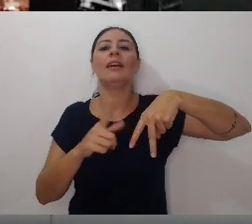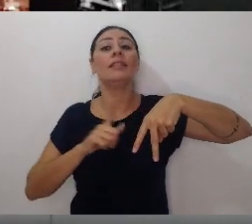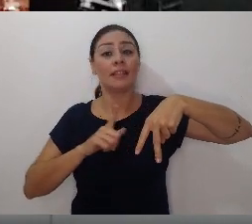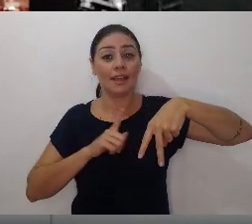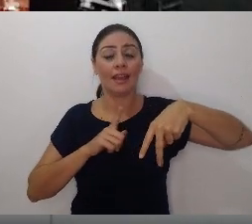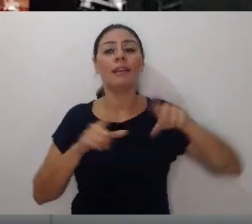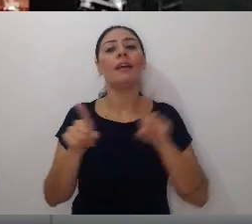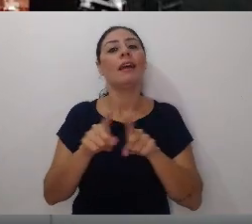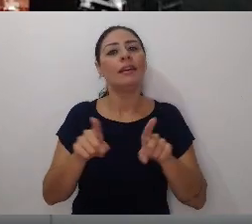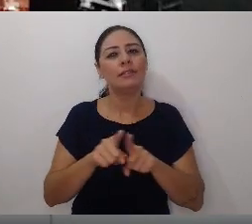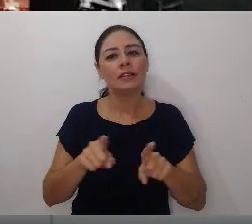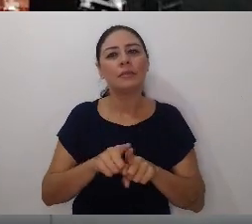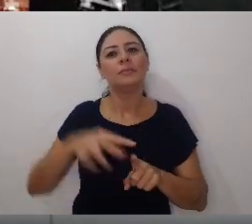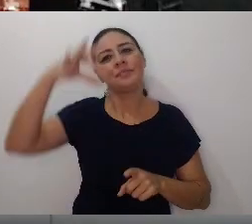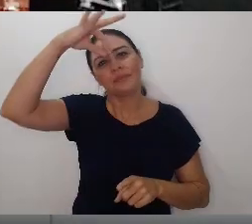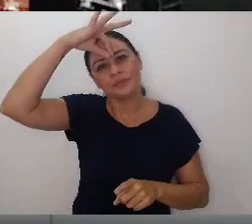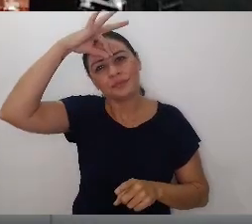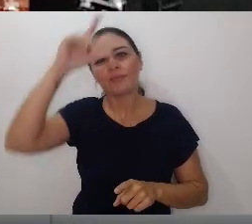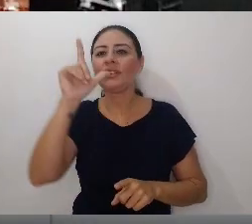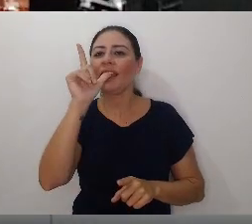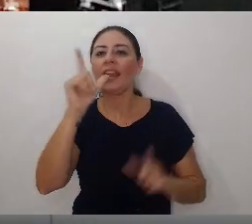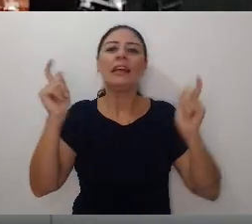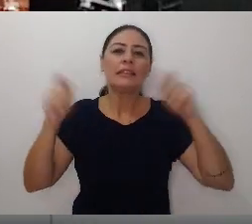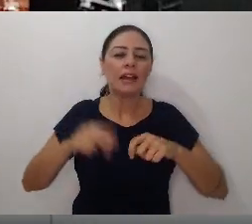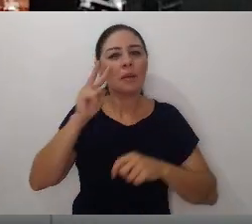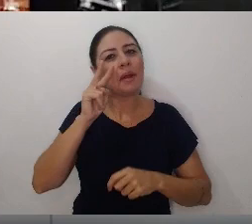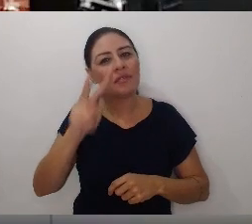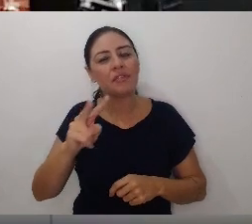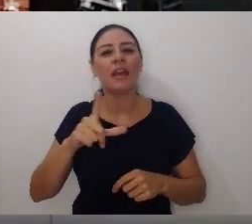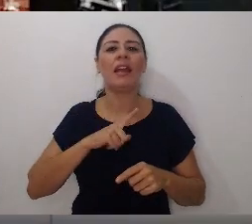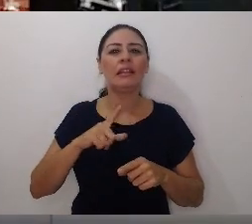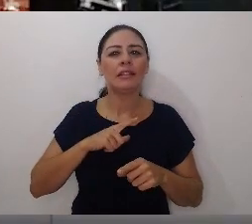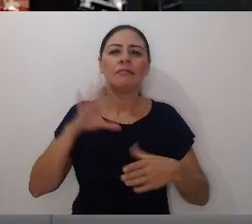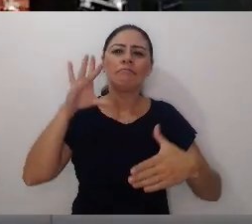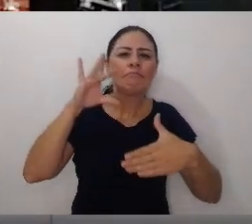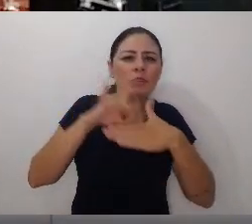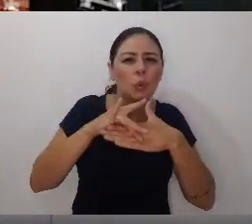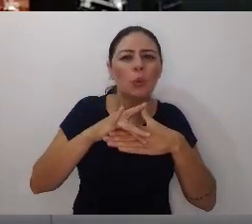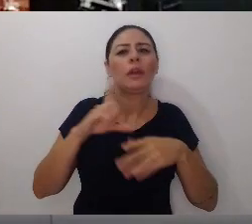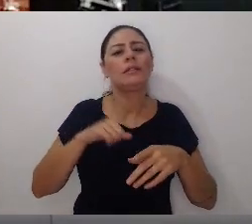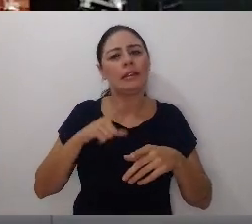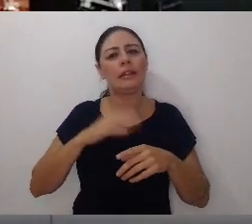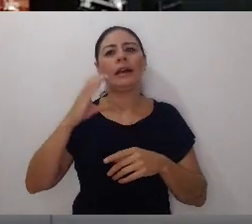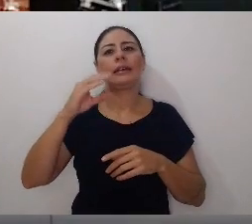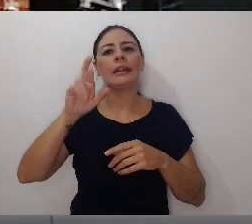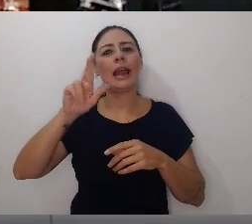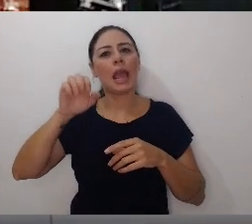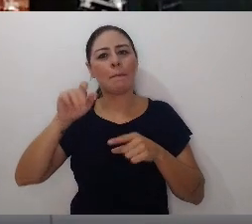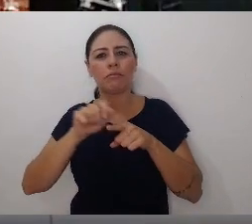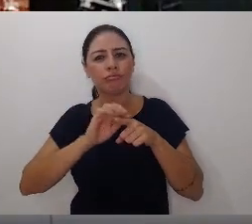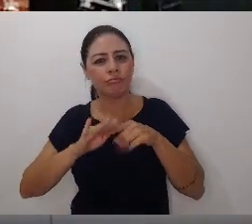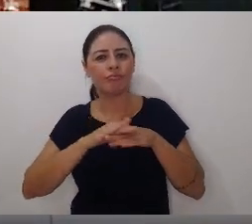ir um pouquinho para fora. Então, vai subindo. Ali a genitália, dá para você olhar se está com acolamento, se está